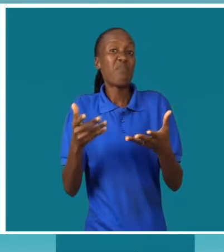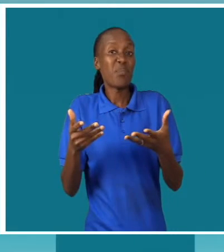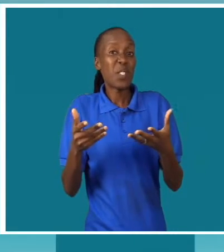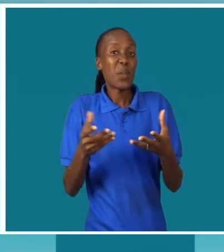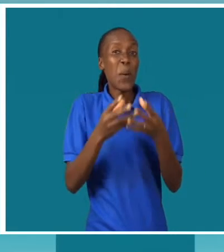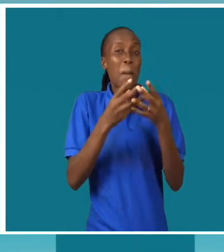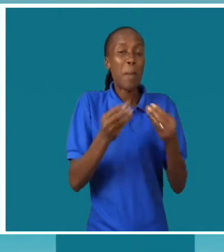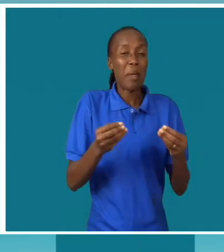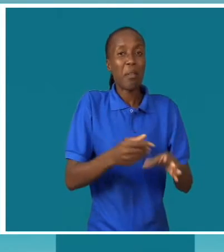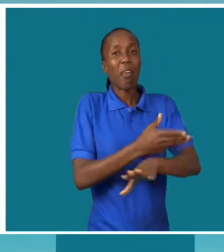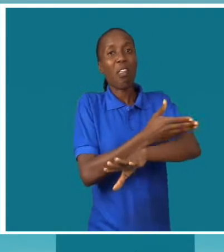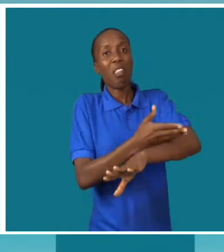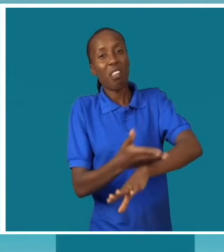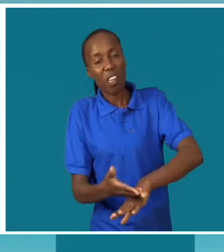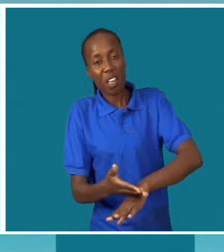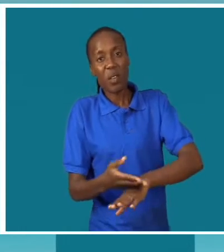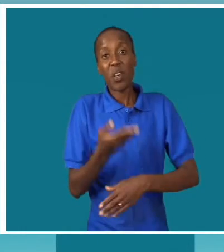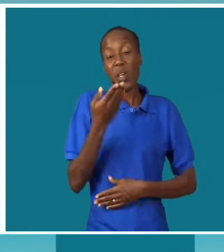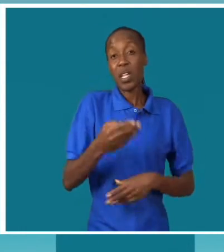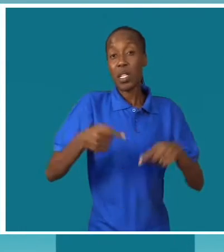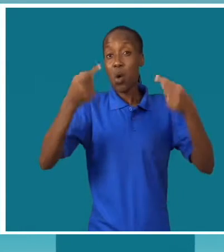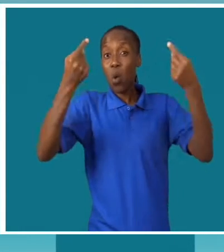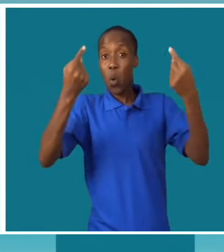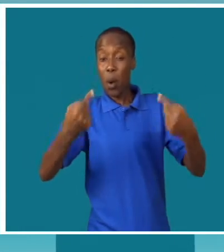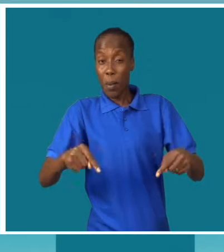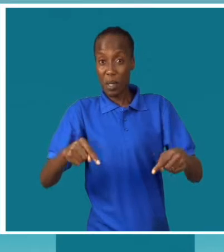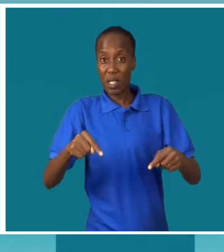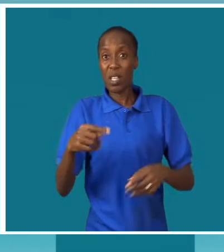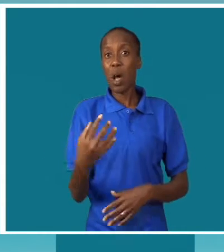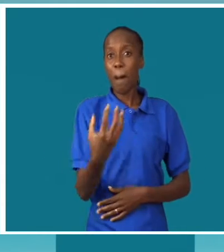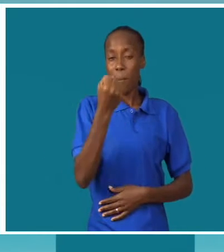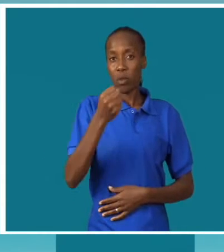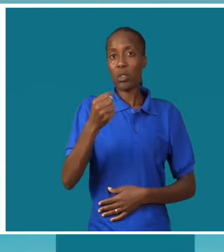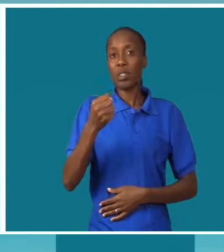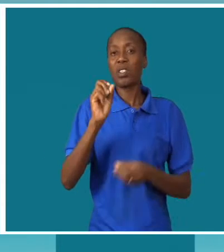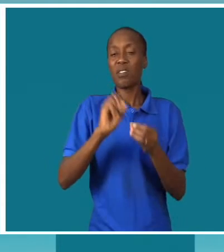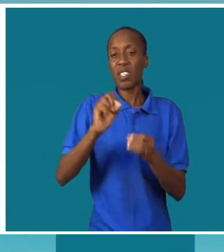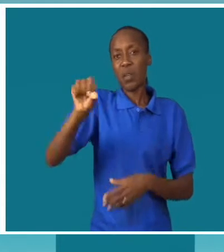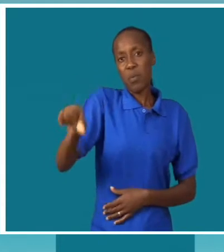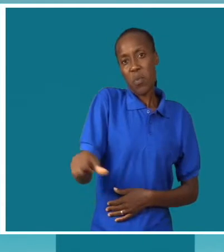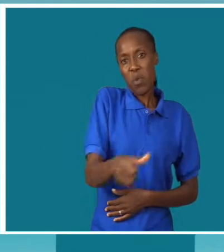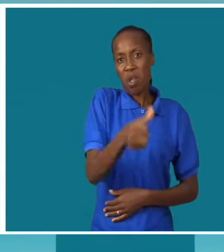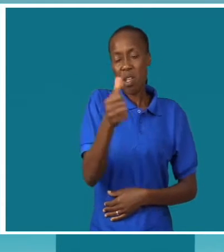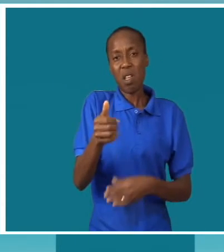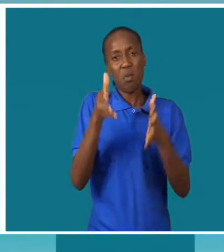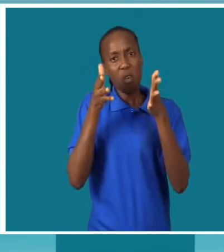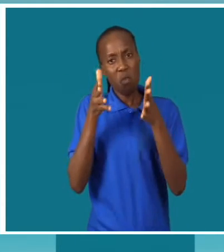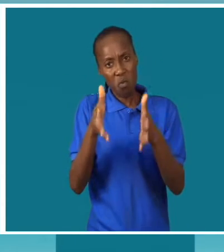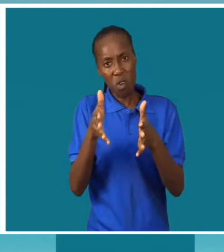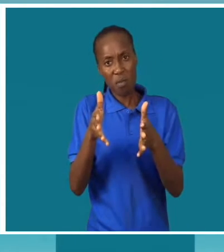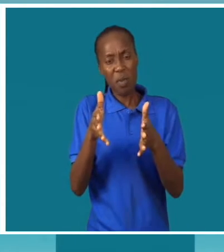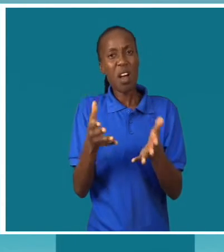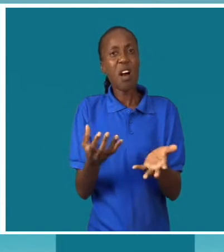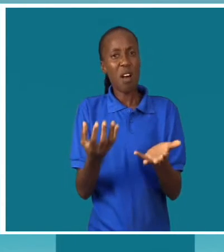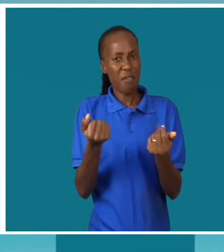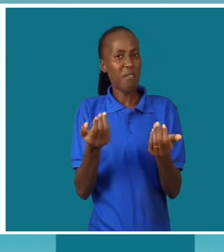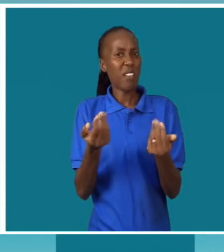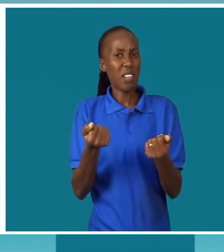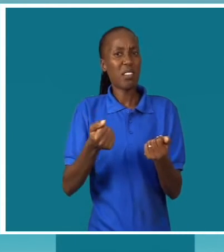atrasos. Mas com esta competição as coisas podem melhorar. Eu penso que é um modelo adequado, foi